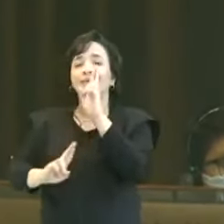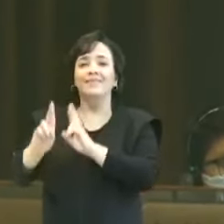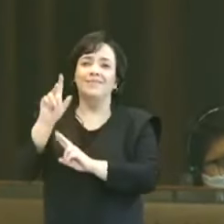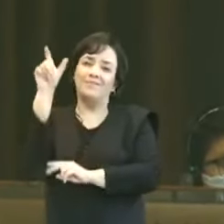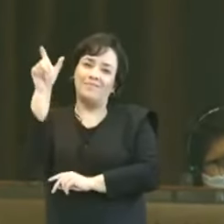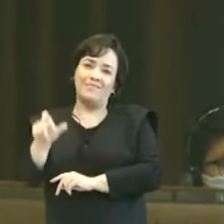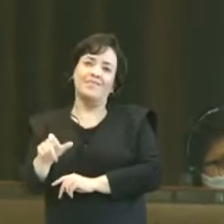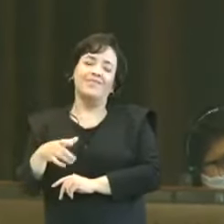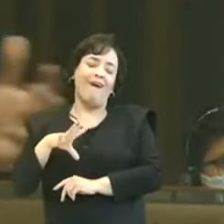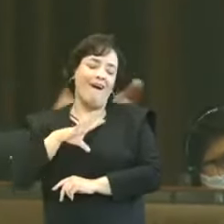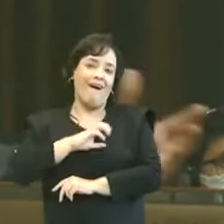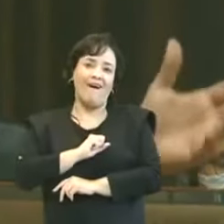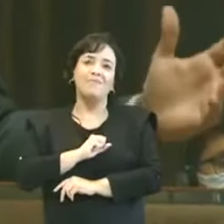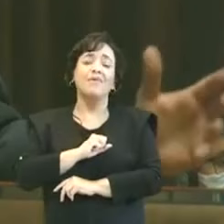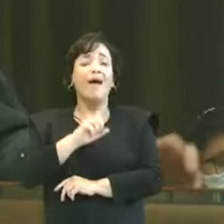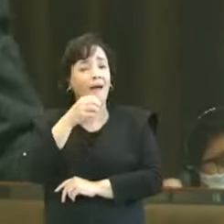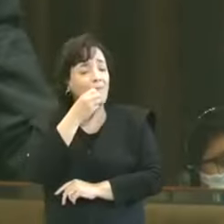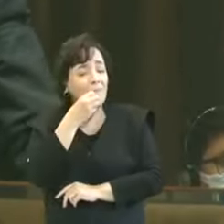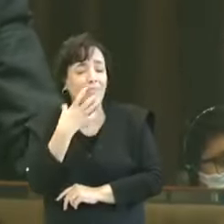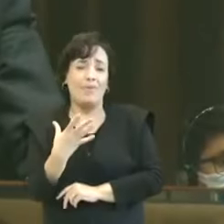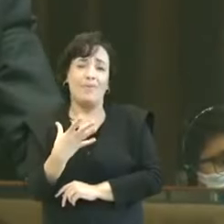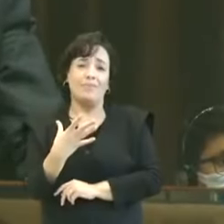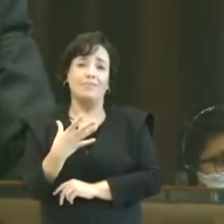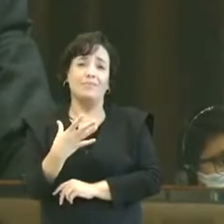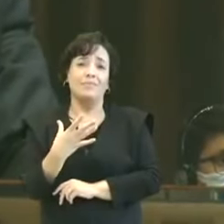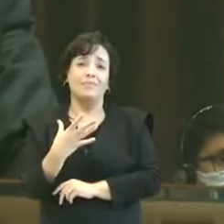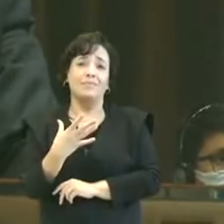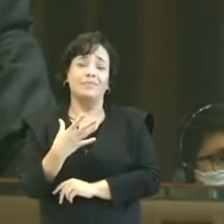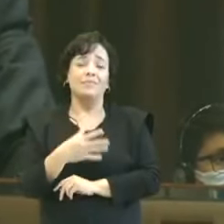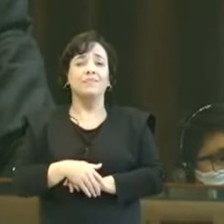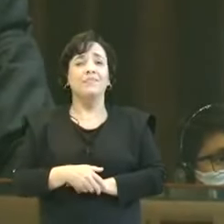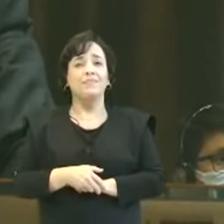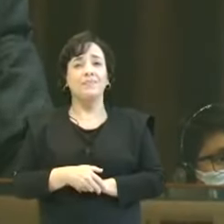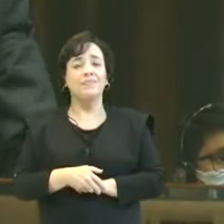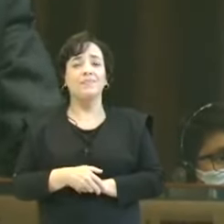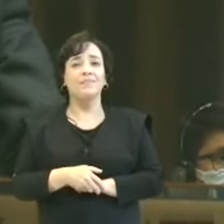gosta. É bom demais.